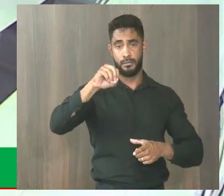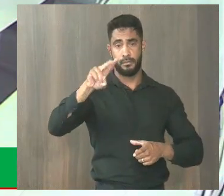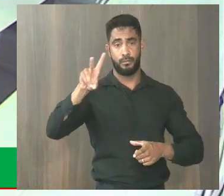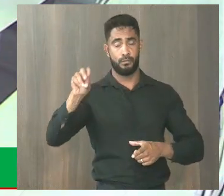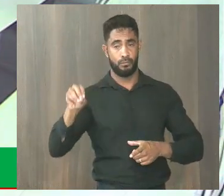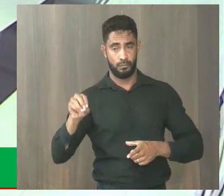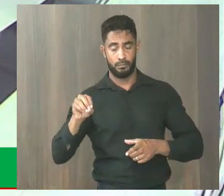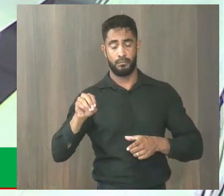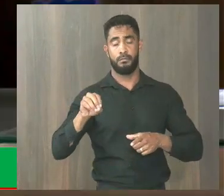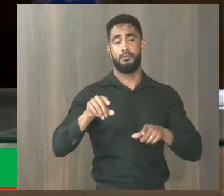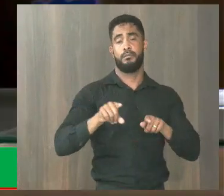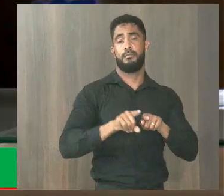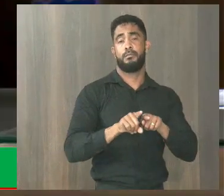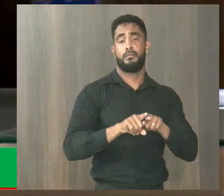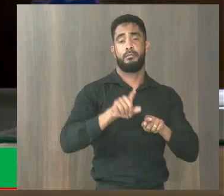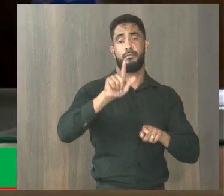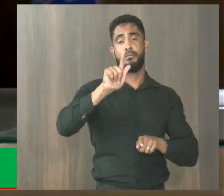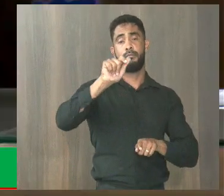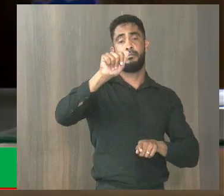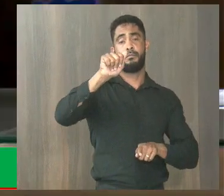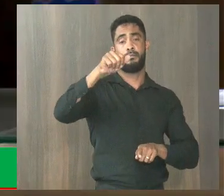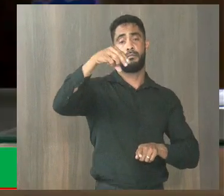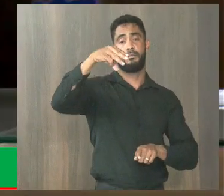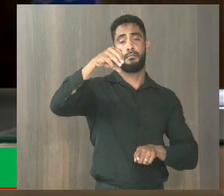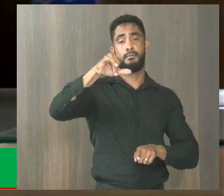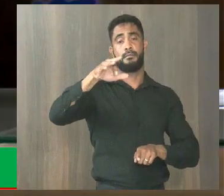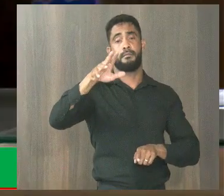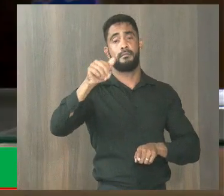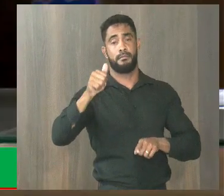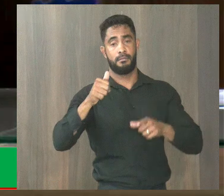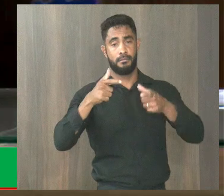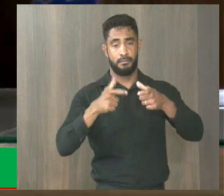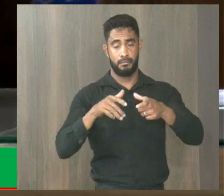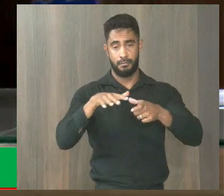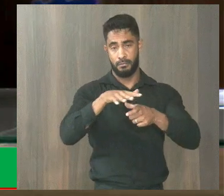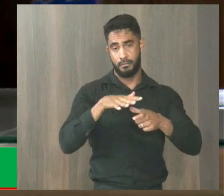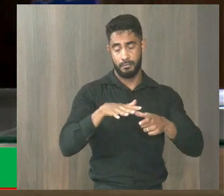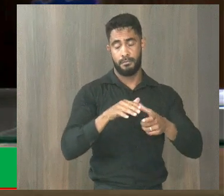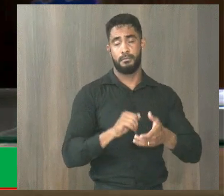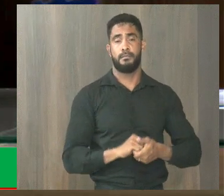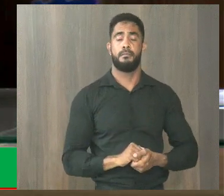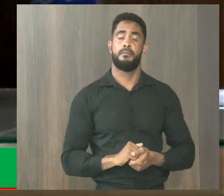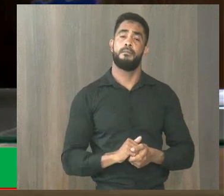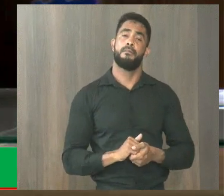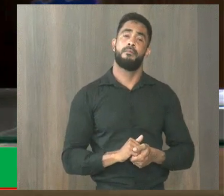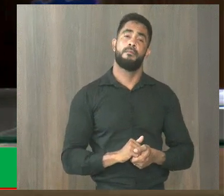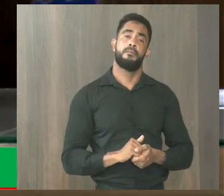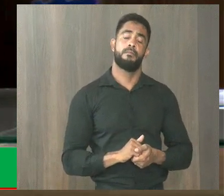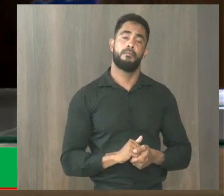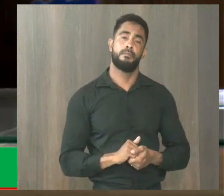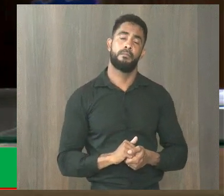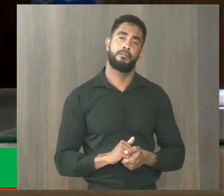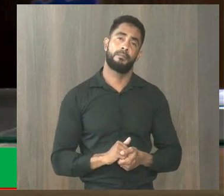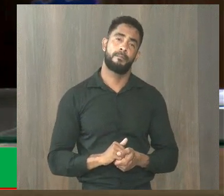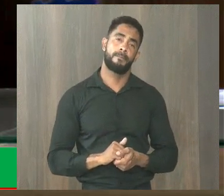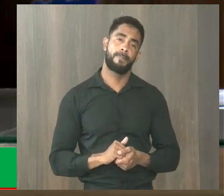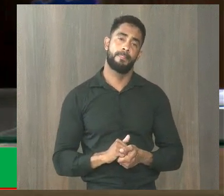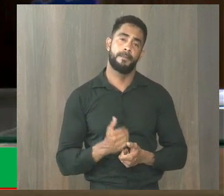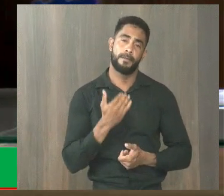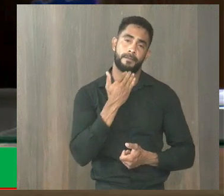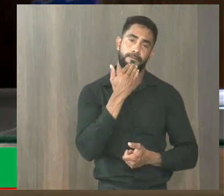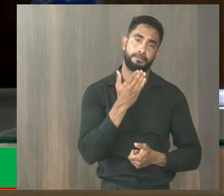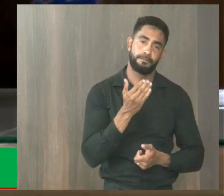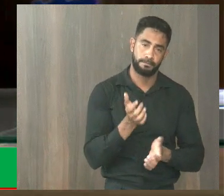rua Campina Grande, no bairro Gameleira. Indicação de necessidade 052 de 2024, de autoria do vereador Derlan Miranda.